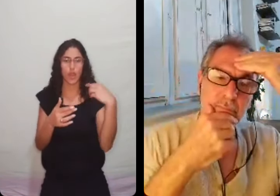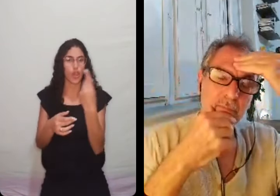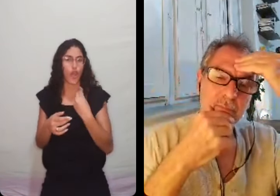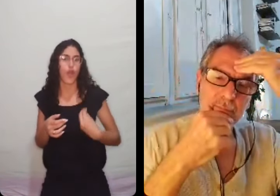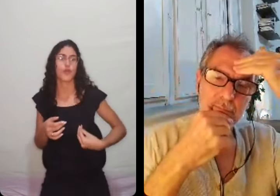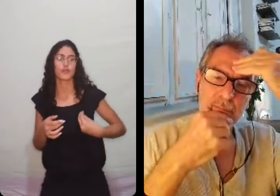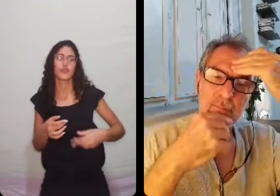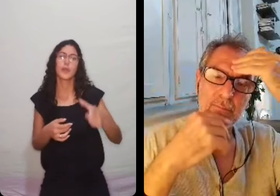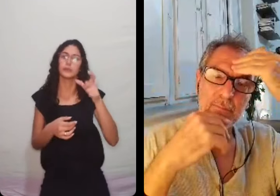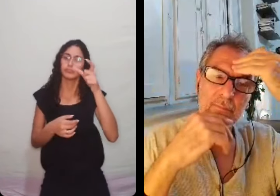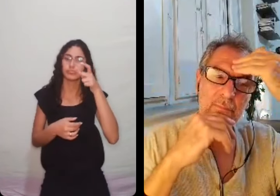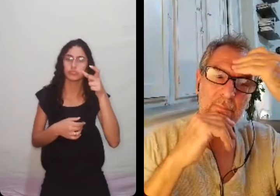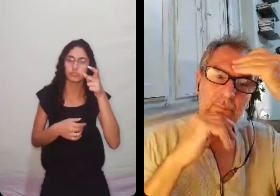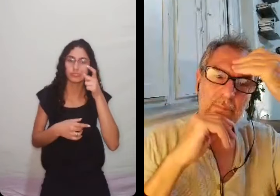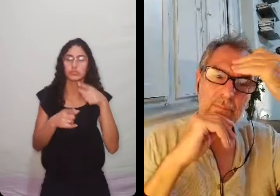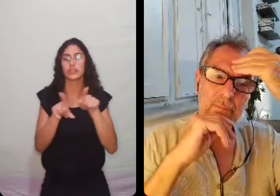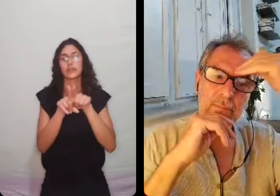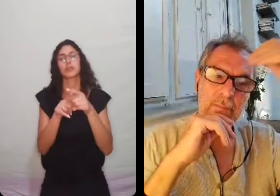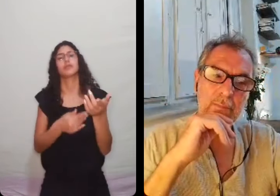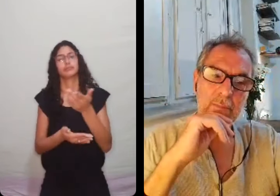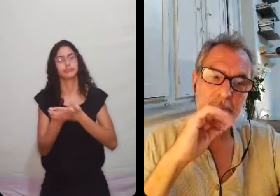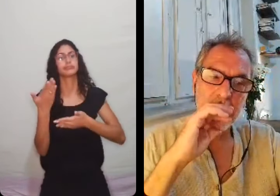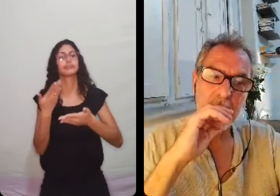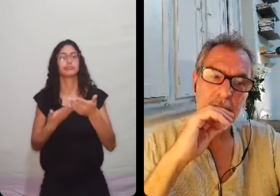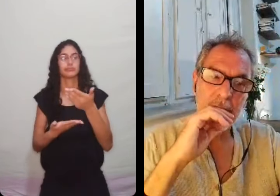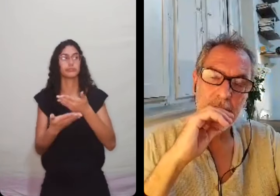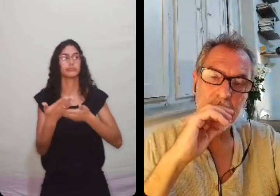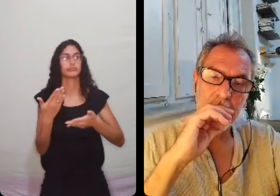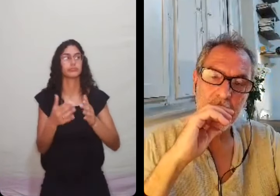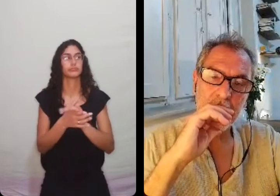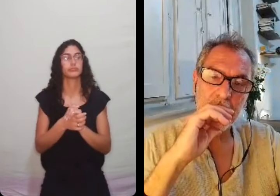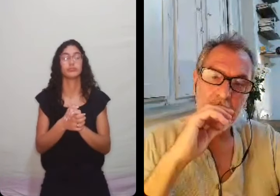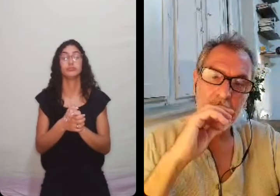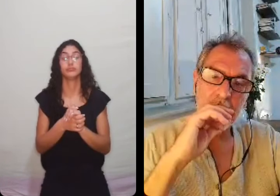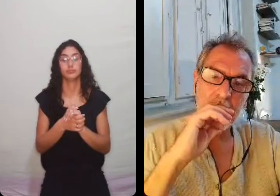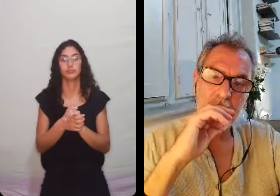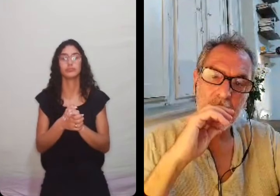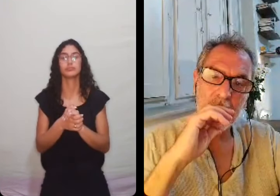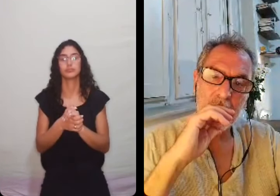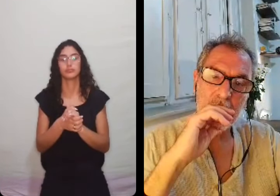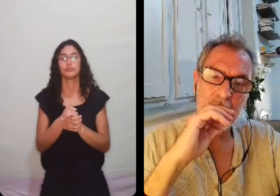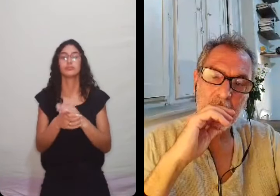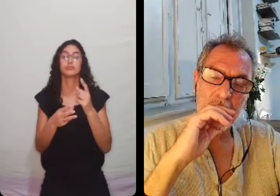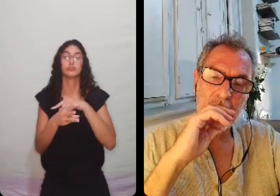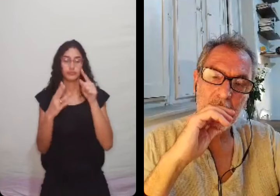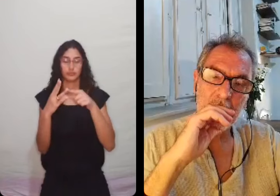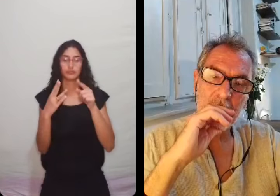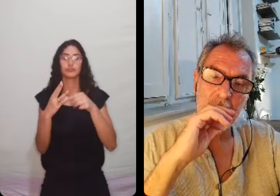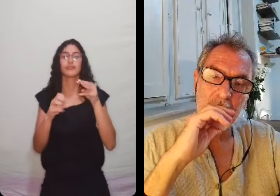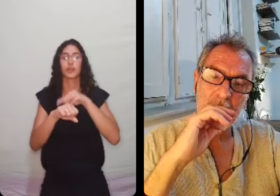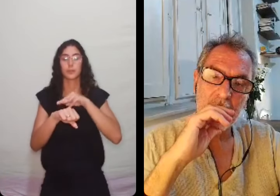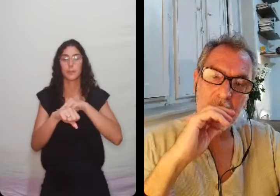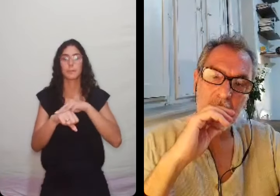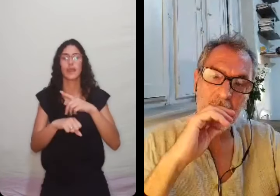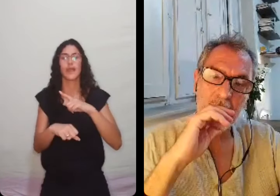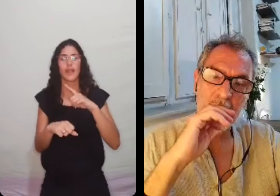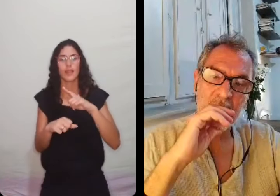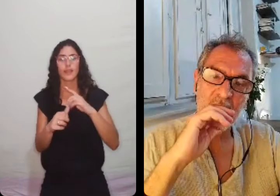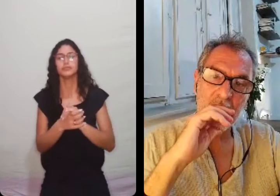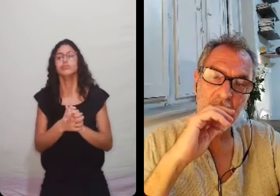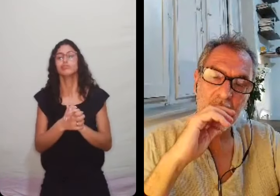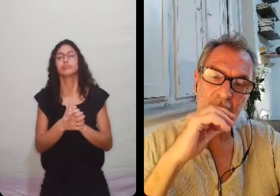e compartilhando. Para chegar no terceiro momento da resiliência, desse reinventar